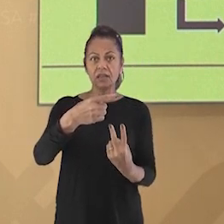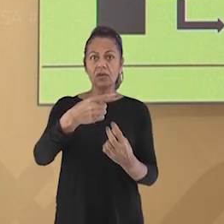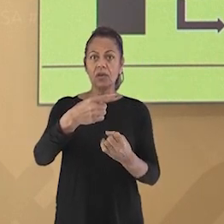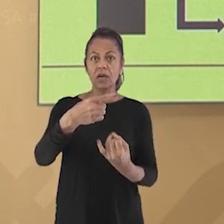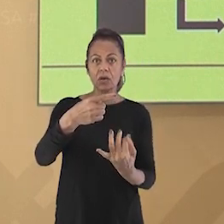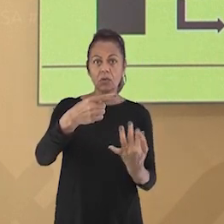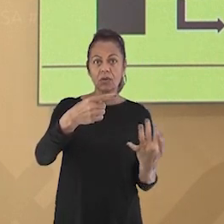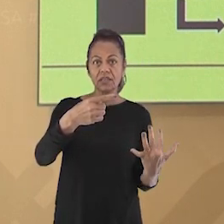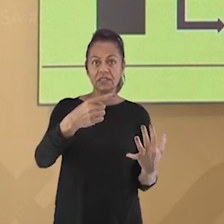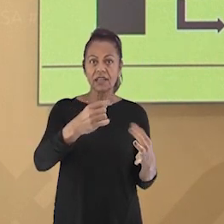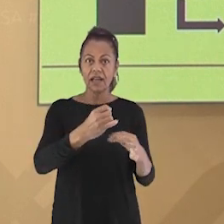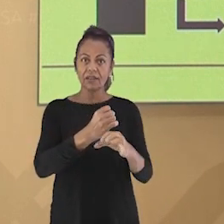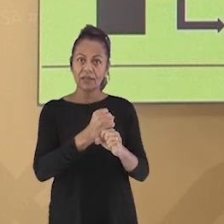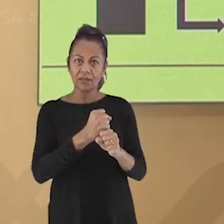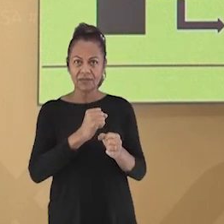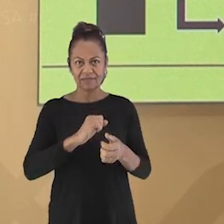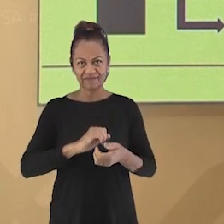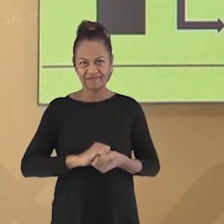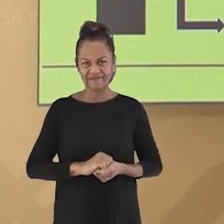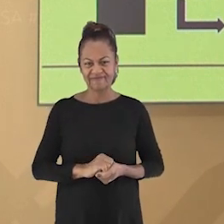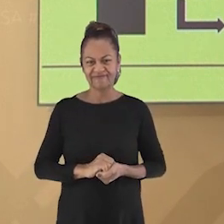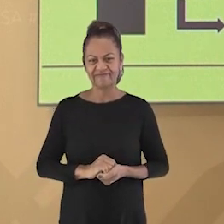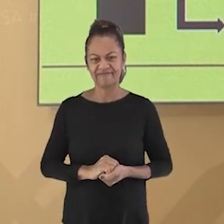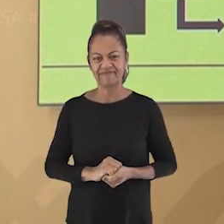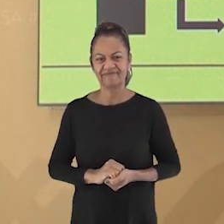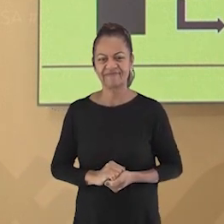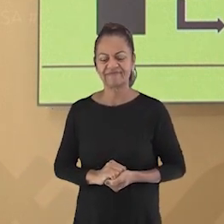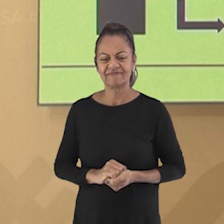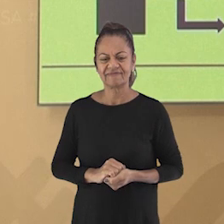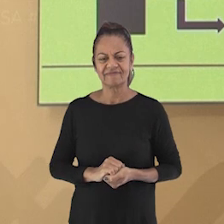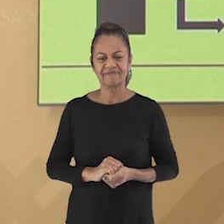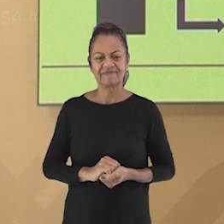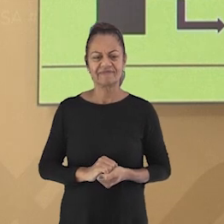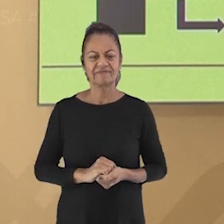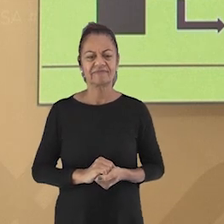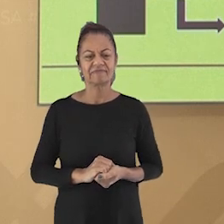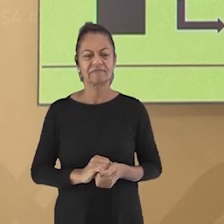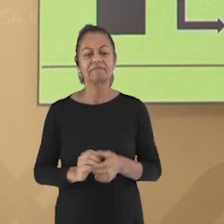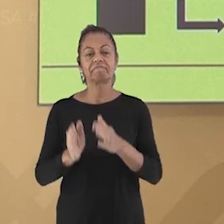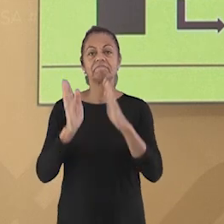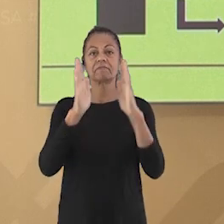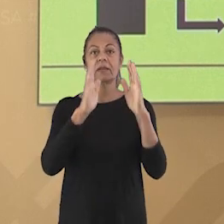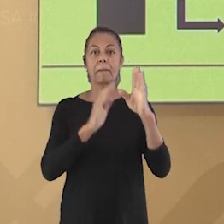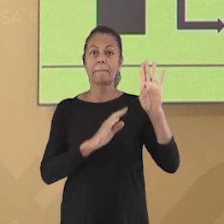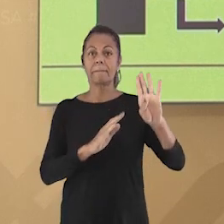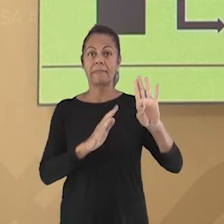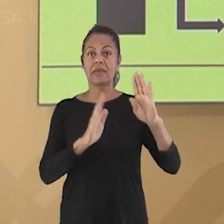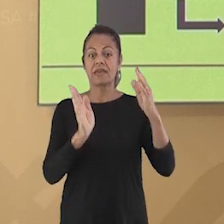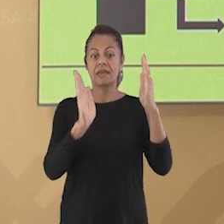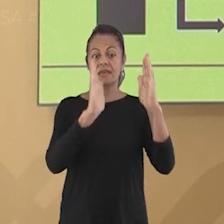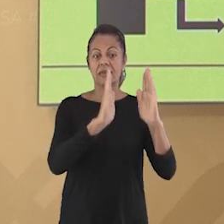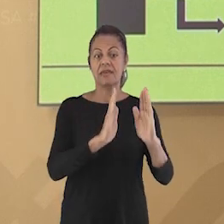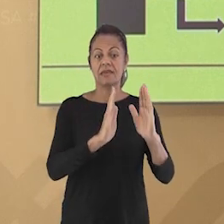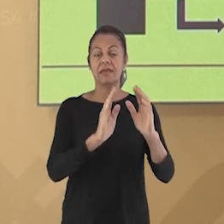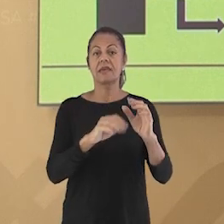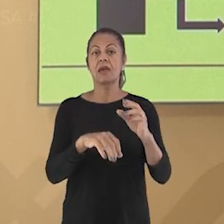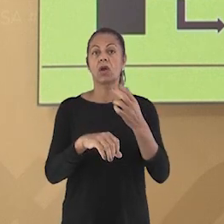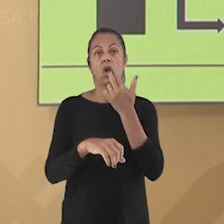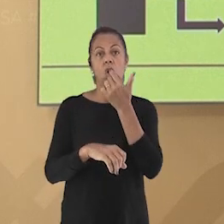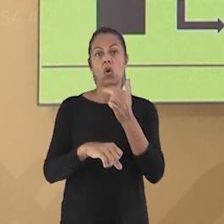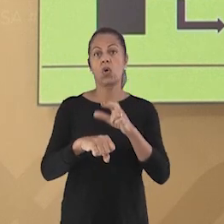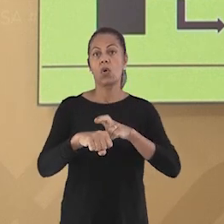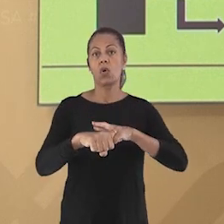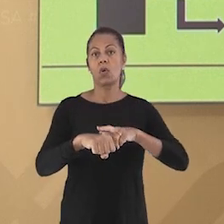quantidade de partes que tem a nossa barra. Nesse exemplo, nós temos ali em roxo a parte que